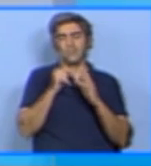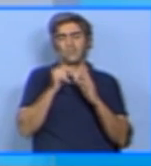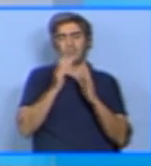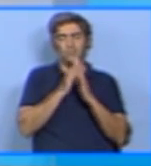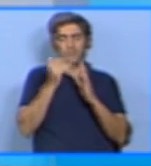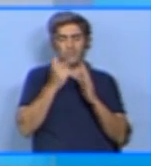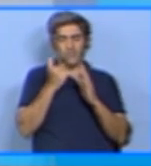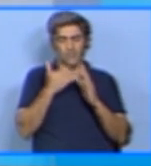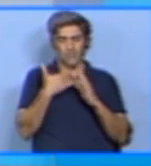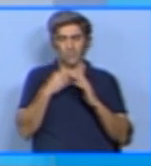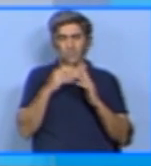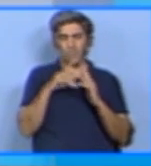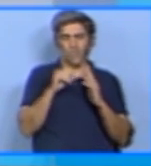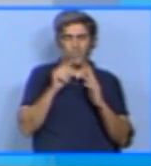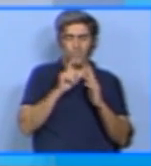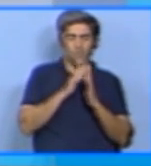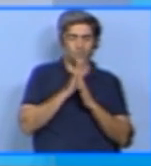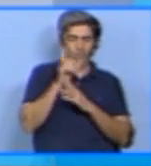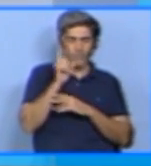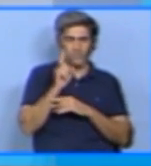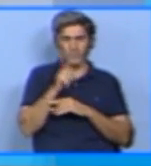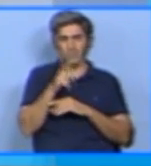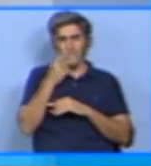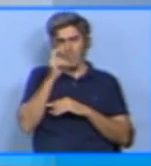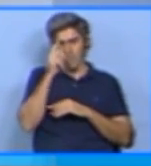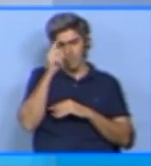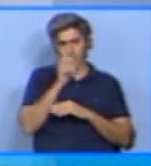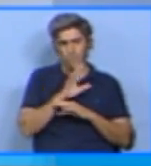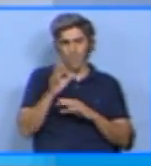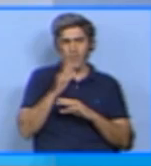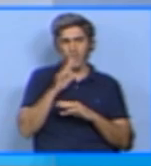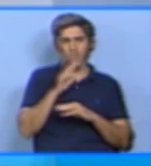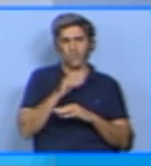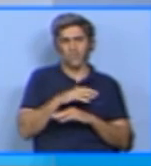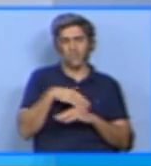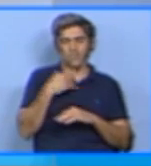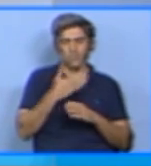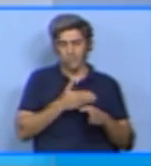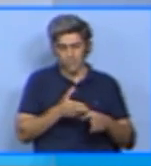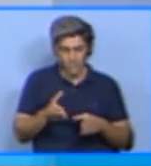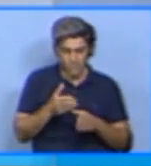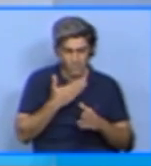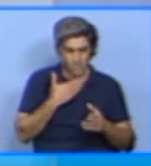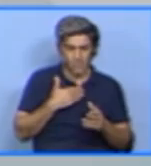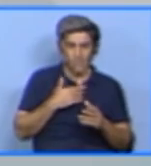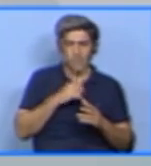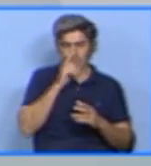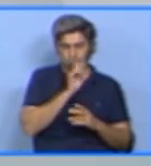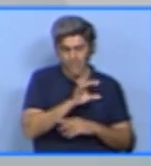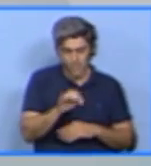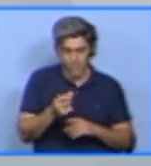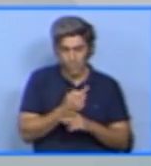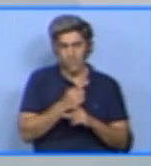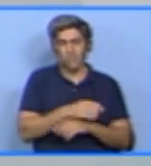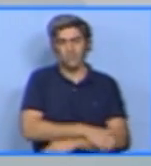é um ídolo, não é um Deus, isso depois só aguento isso como estratagemas que me acabam por levar à mentira. E por isso é que São